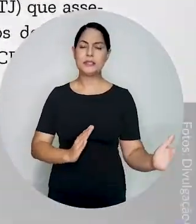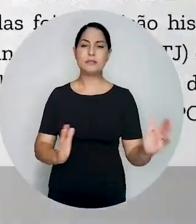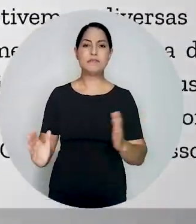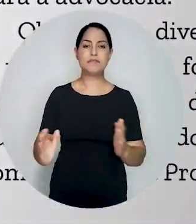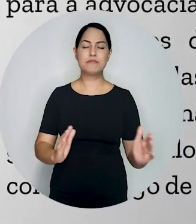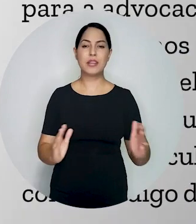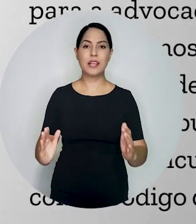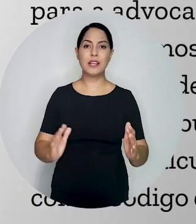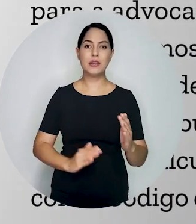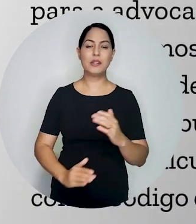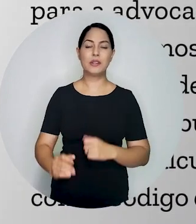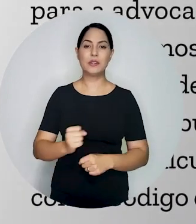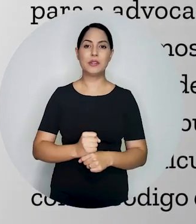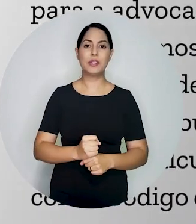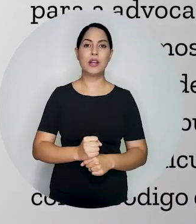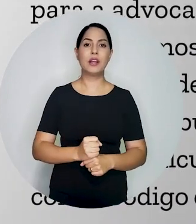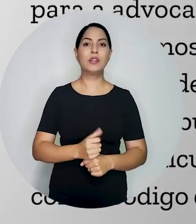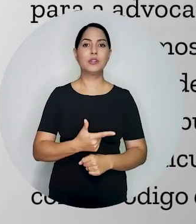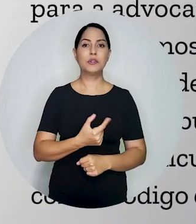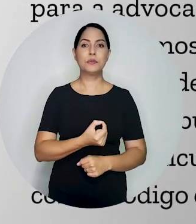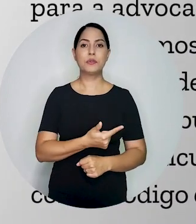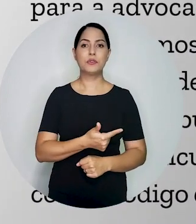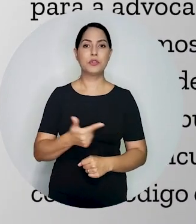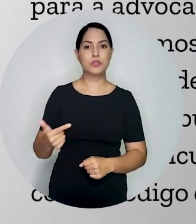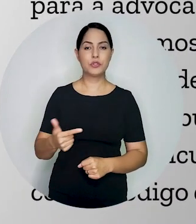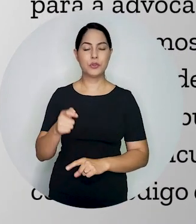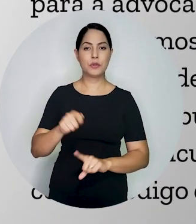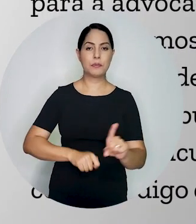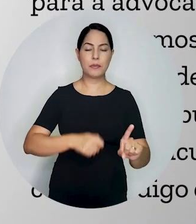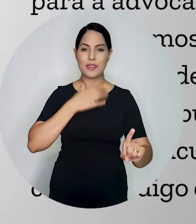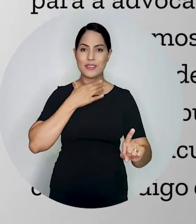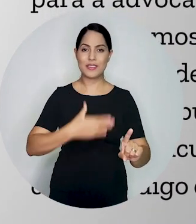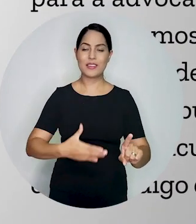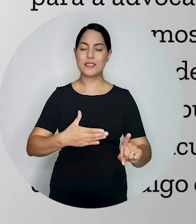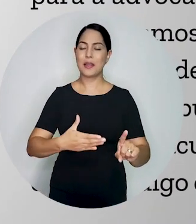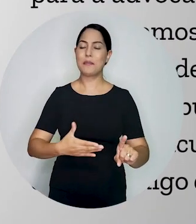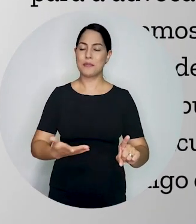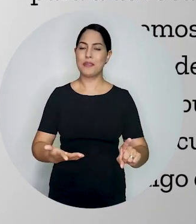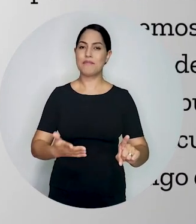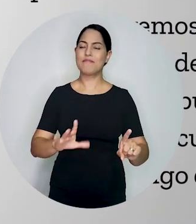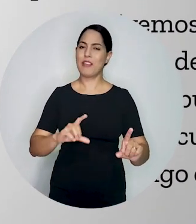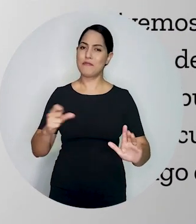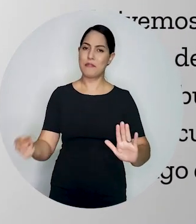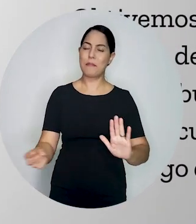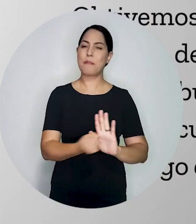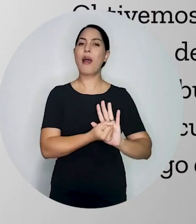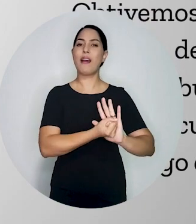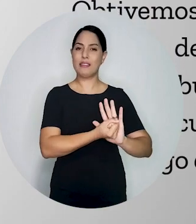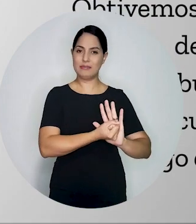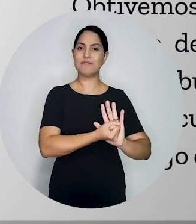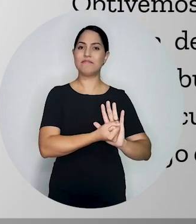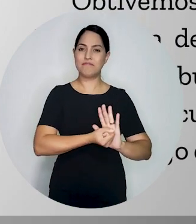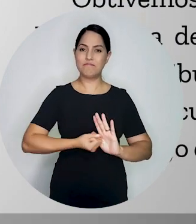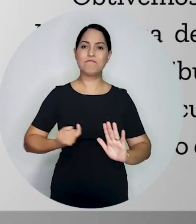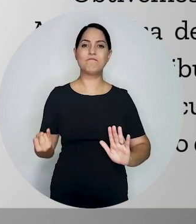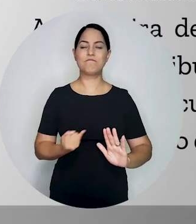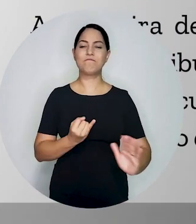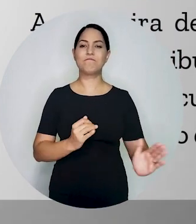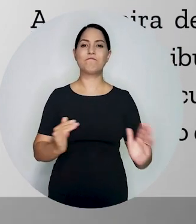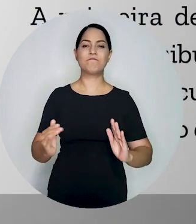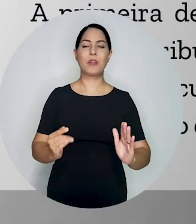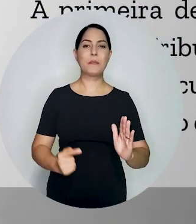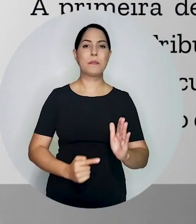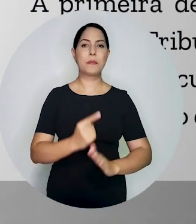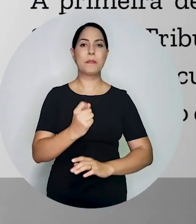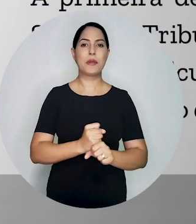o ciclo que se encerrou em 31 de dezembro marcou o primeiro ano da atual gestão à frente do Conselho Federal da Ordem dos Advogados do